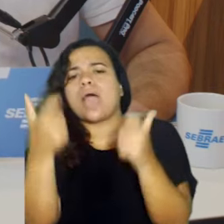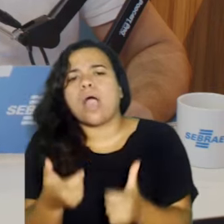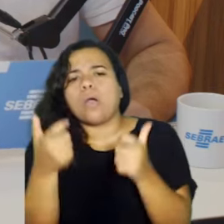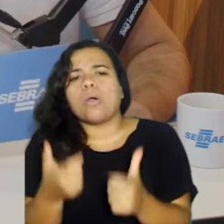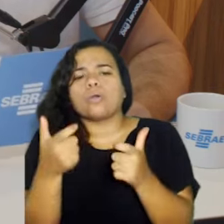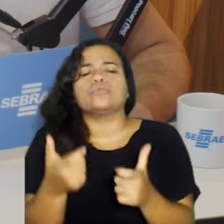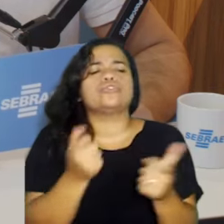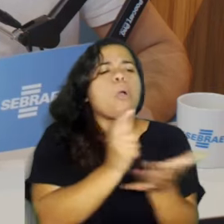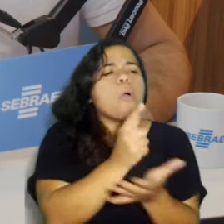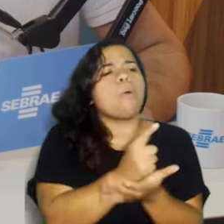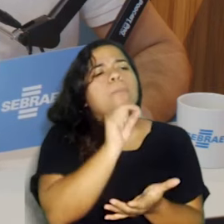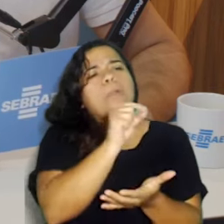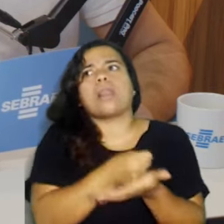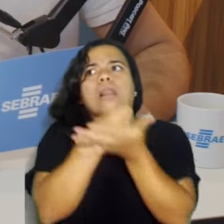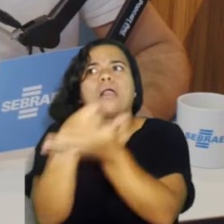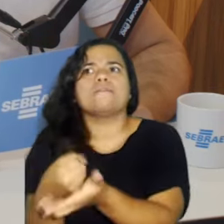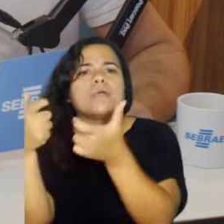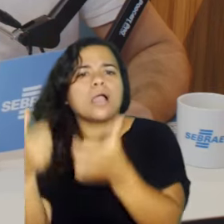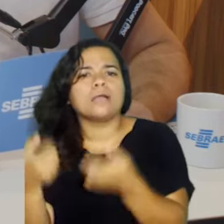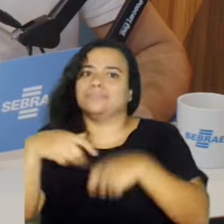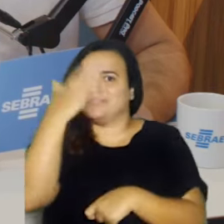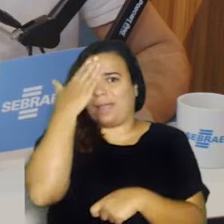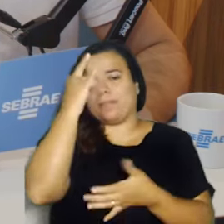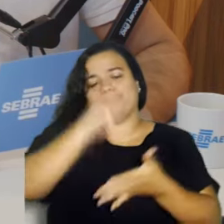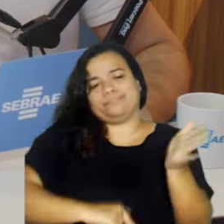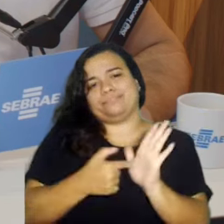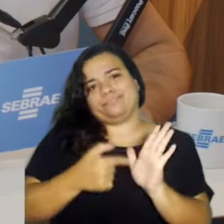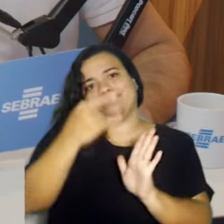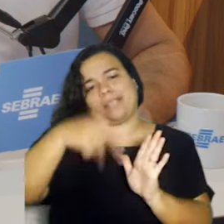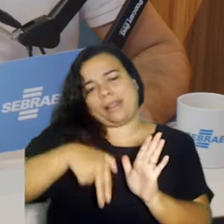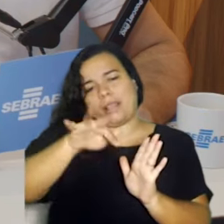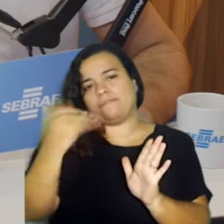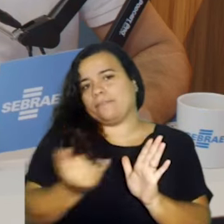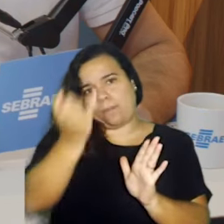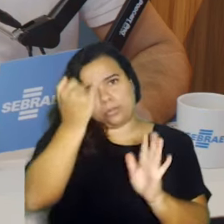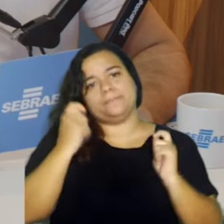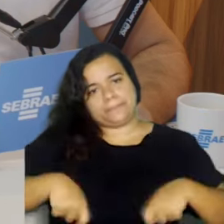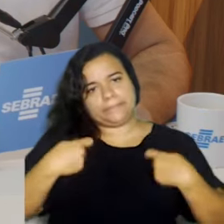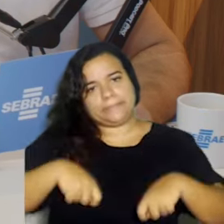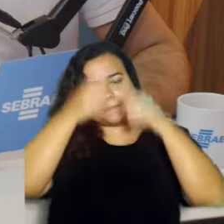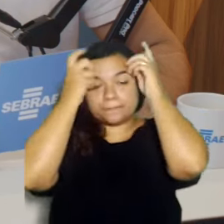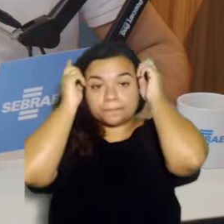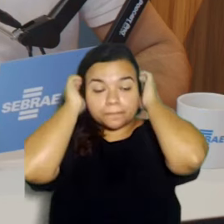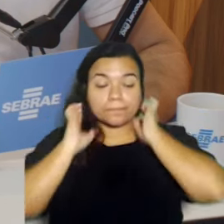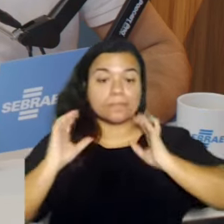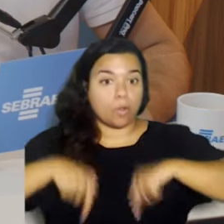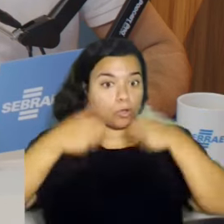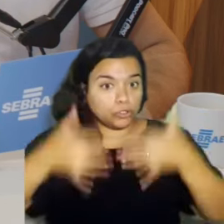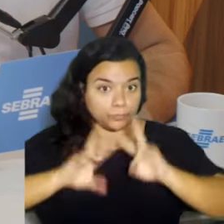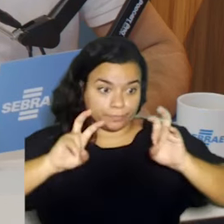mercadoria para onde ela vai então é importante ter um documento fiscal Hoje nós não vamos tratar especificamente do